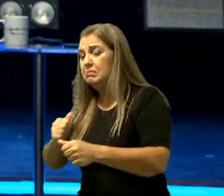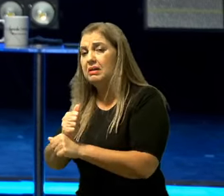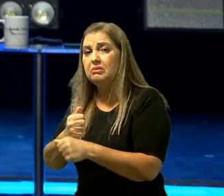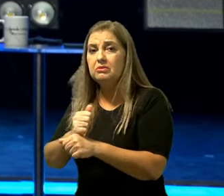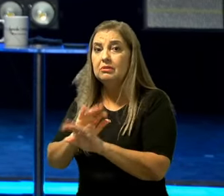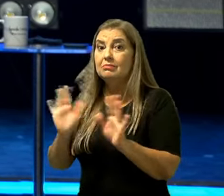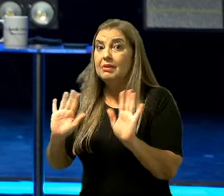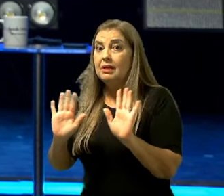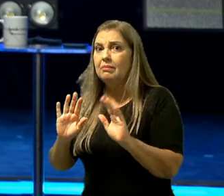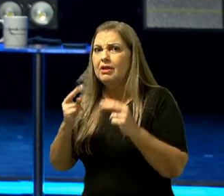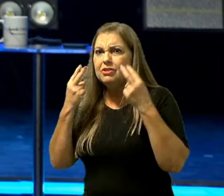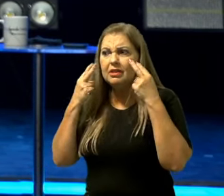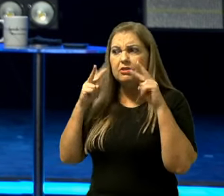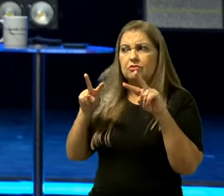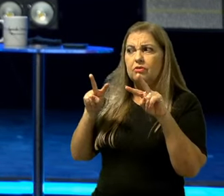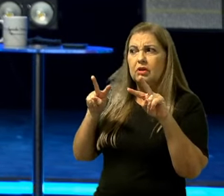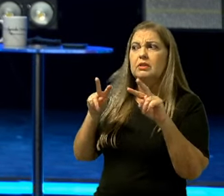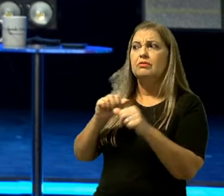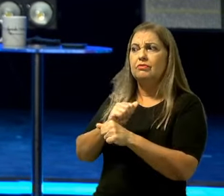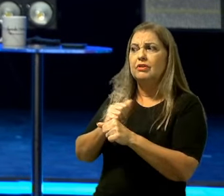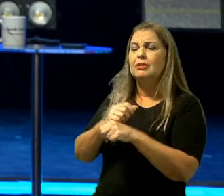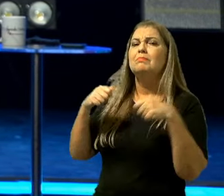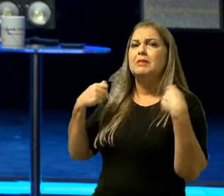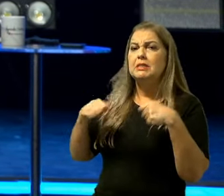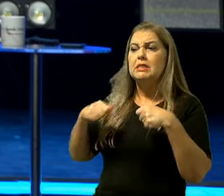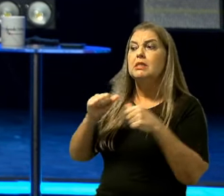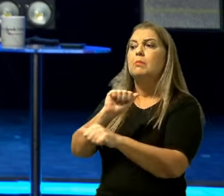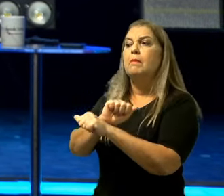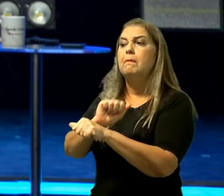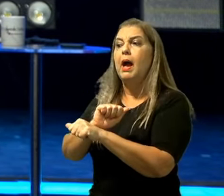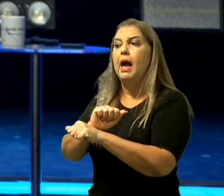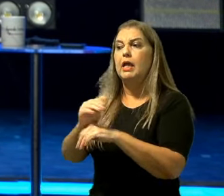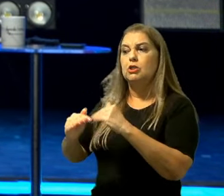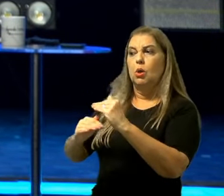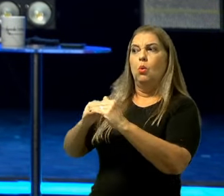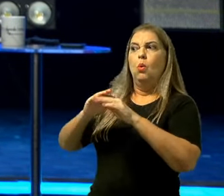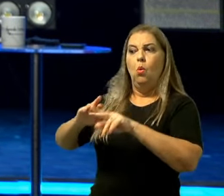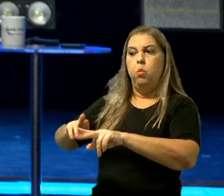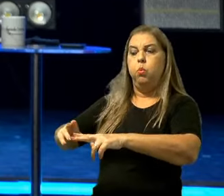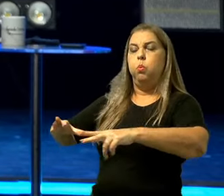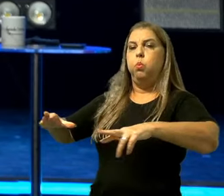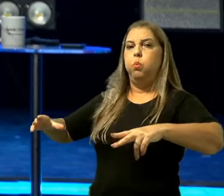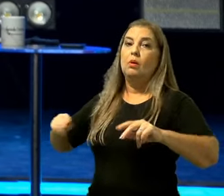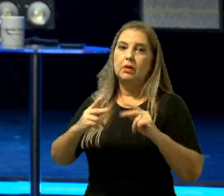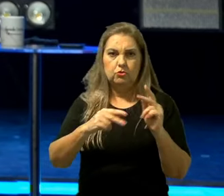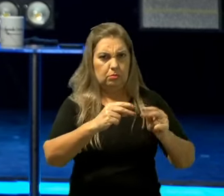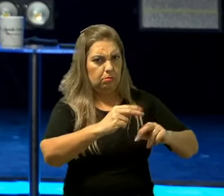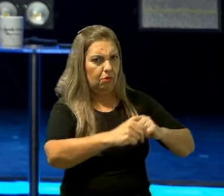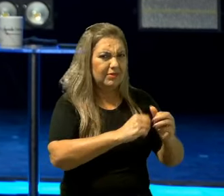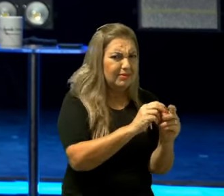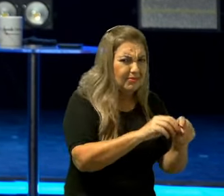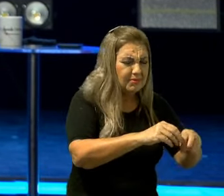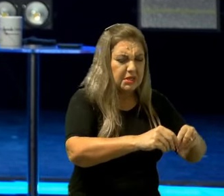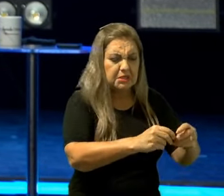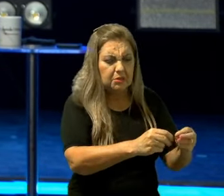Mas quem está de fora está vendo: precisamos parar, eles estão crescendo, mas o povo está lá amassando